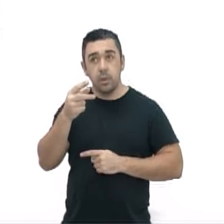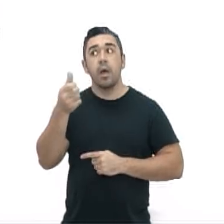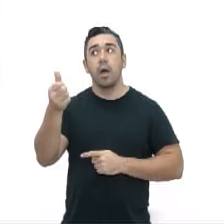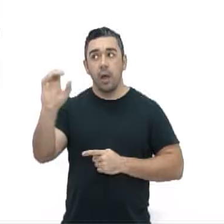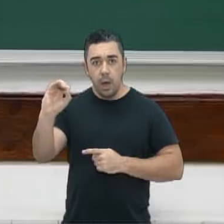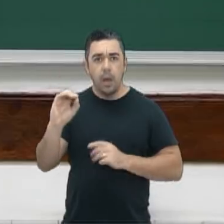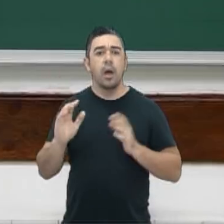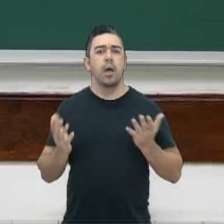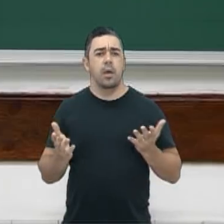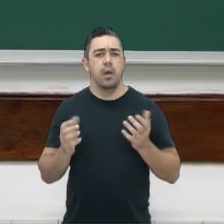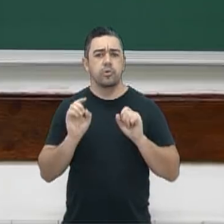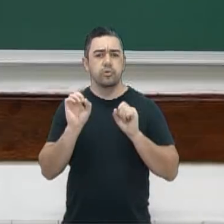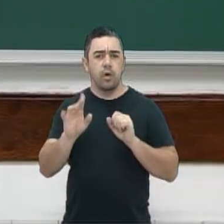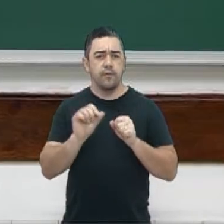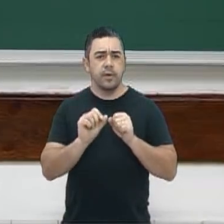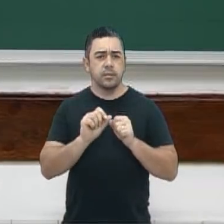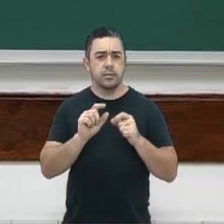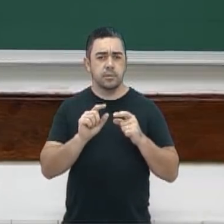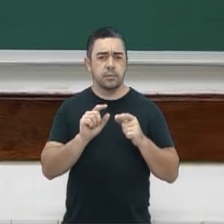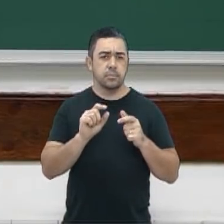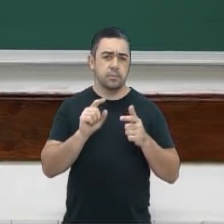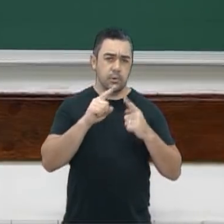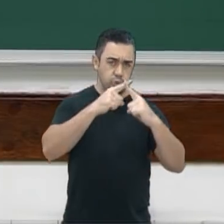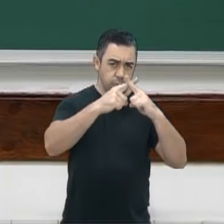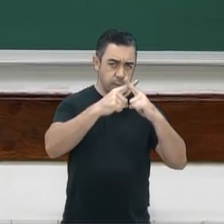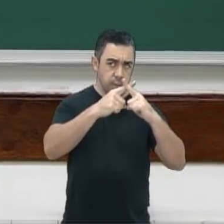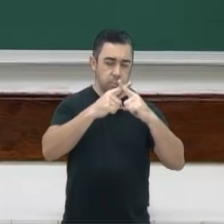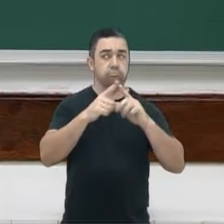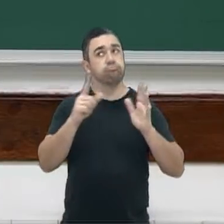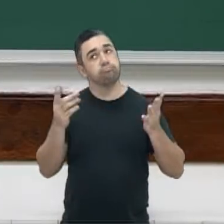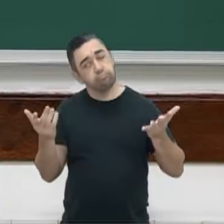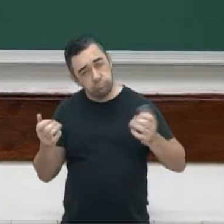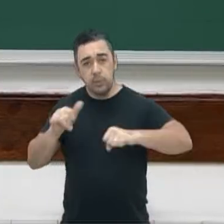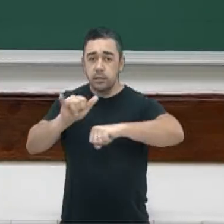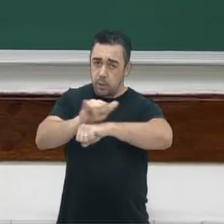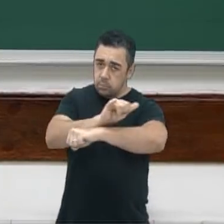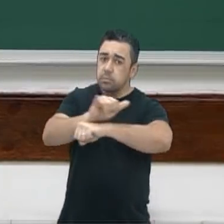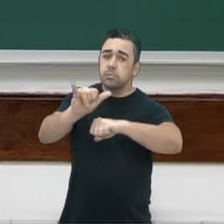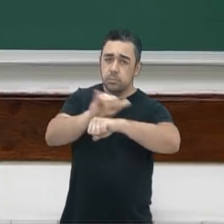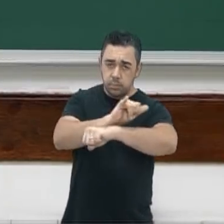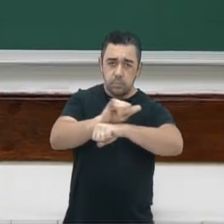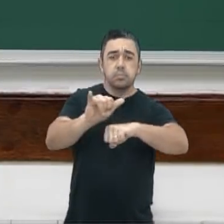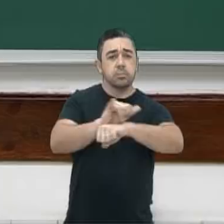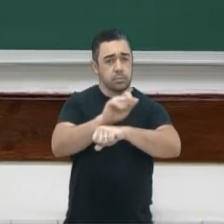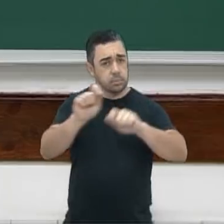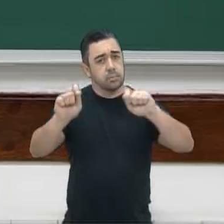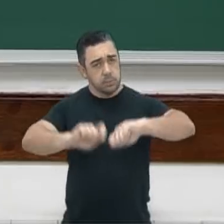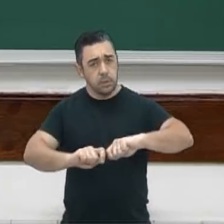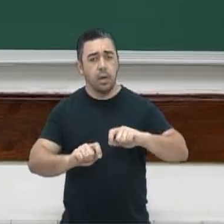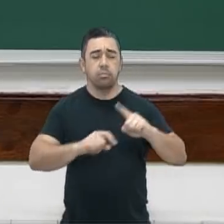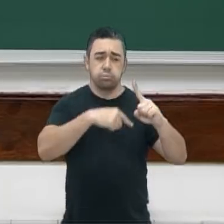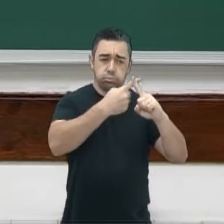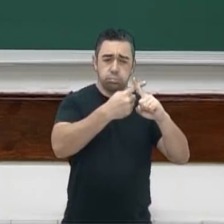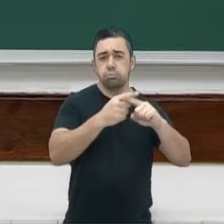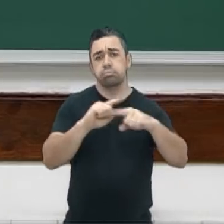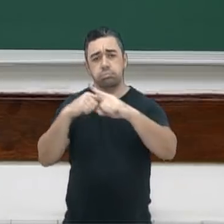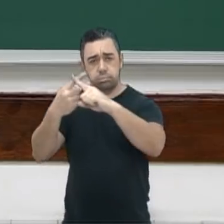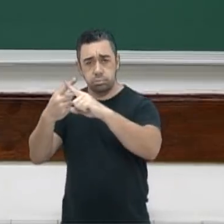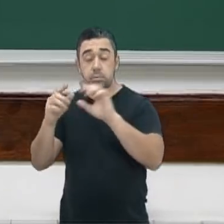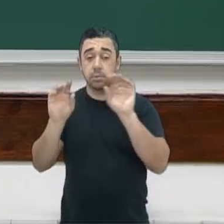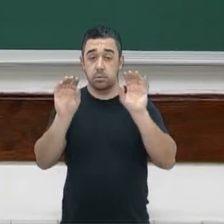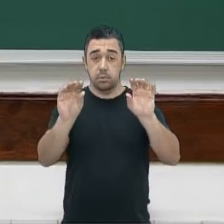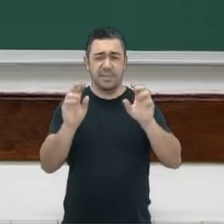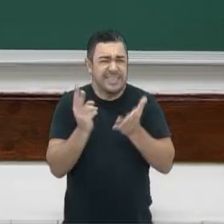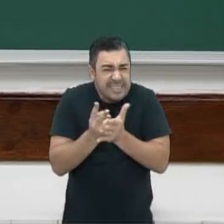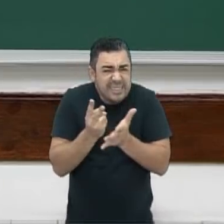Ah, professora, então é só eu multiplicar? É uma estratégia, pegar os dois e multiplicar, tá? Mas será que toda